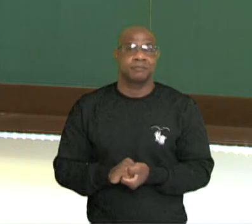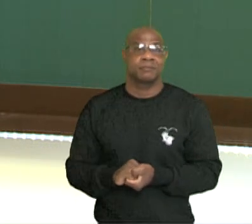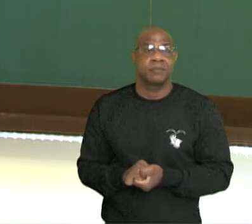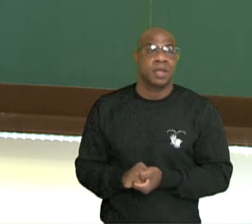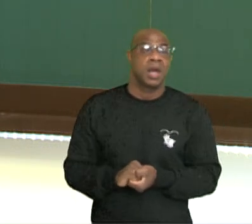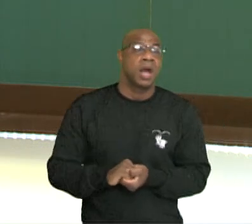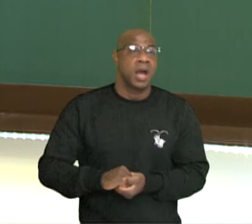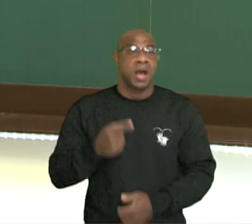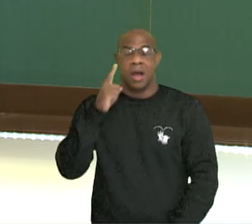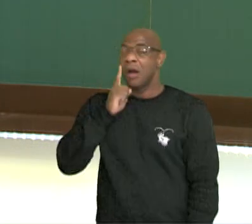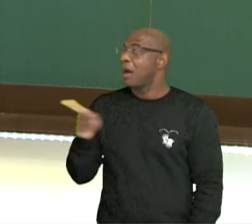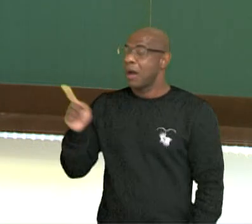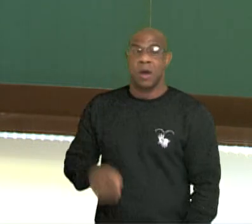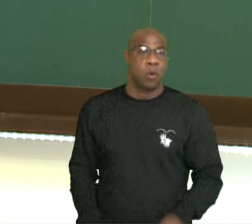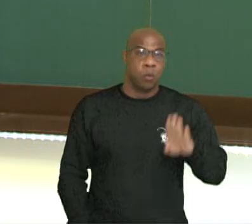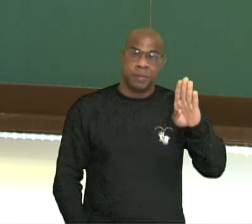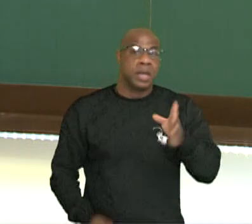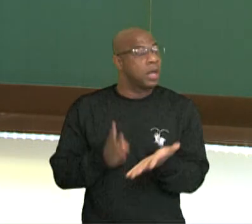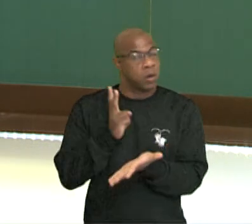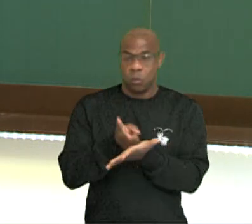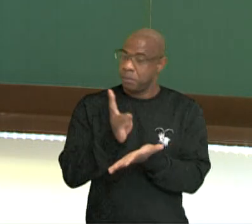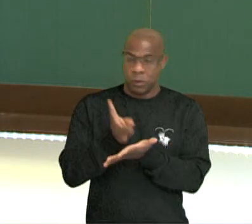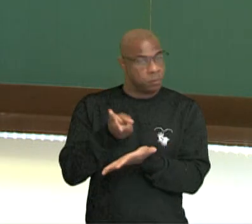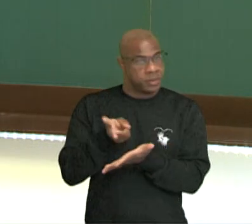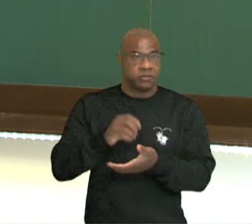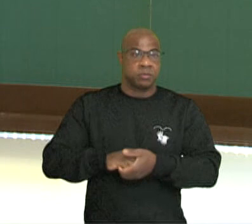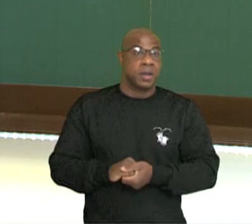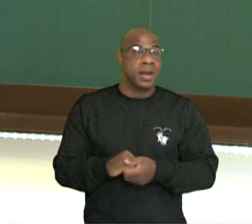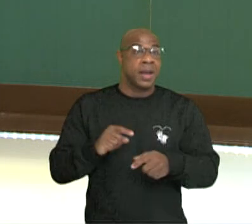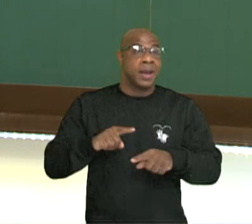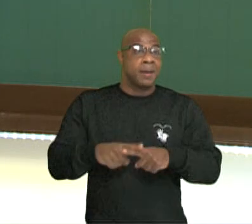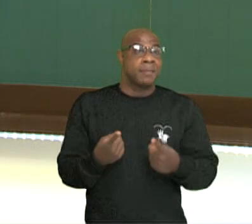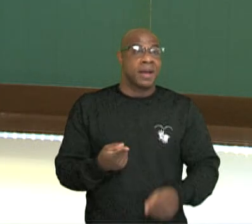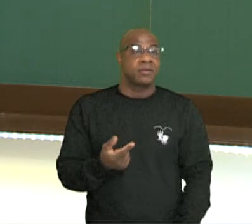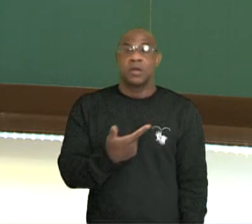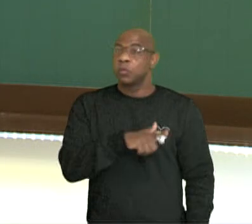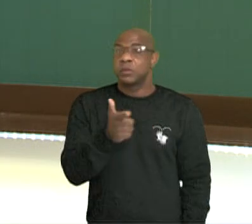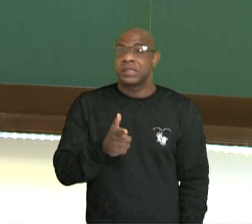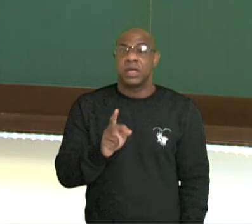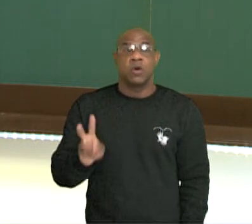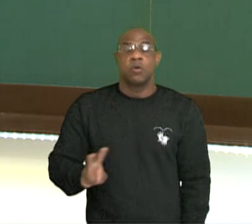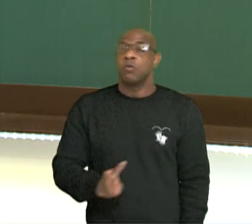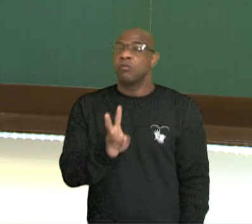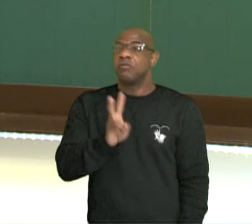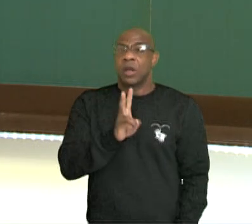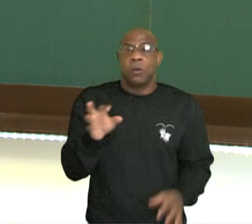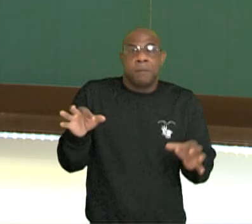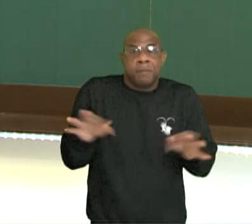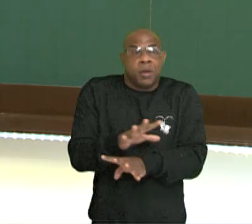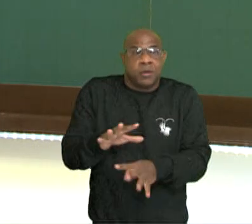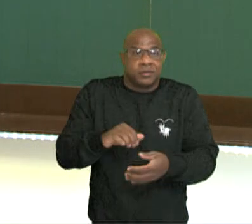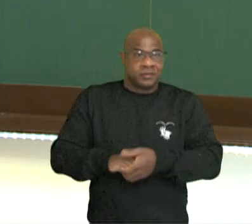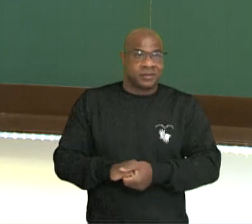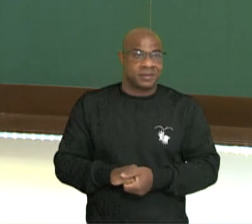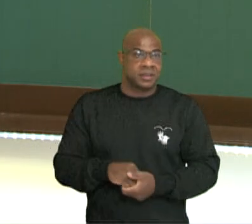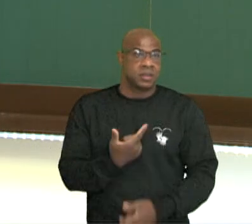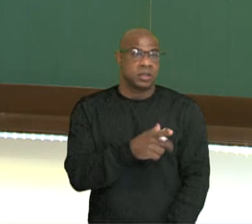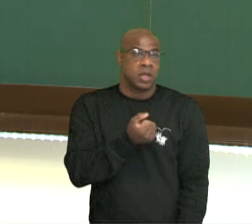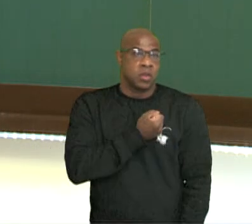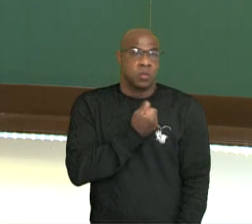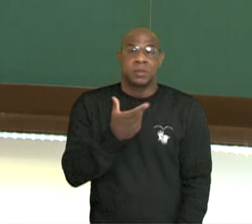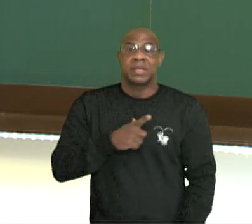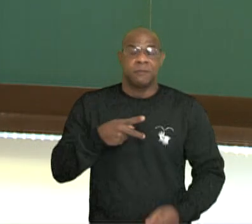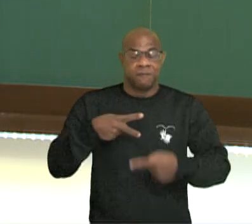Mais um pouquinho aqui, ó, vamos fazer o mesmo processo. Só que agora eu não tenho mais um valor inteiro no meu coeficiente ali, numérico, eu tenho